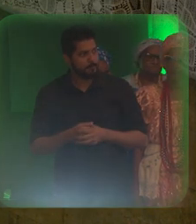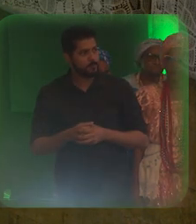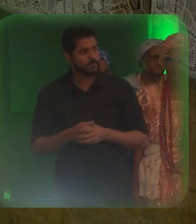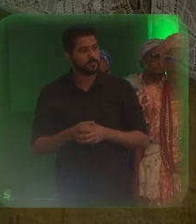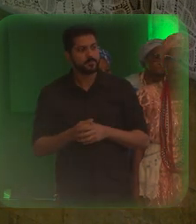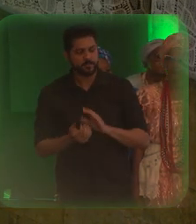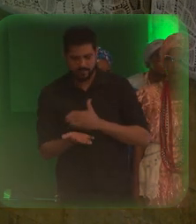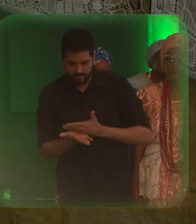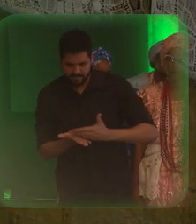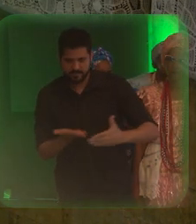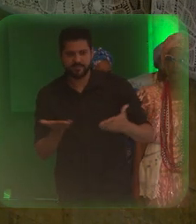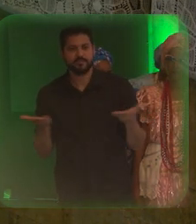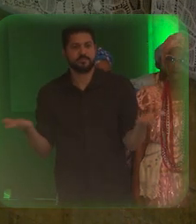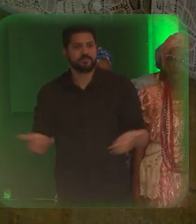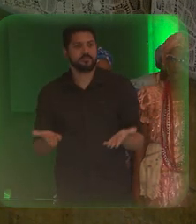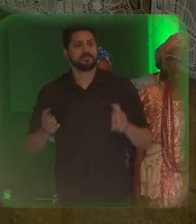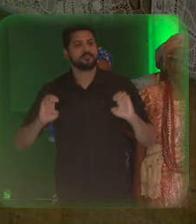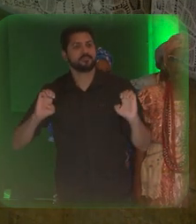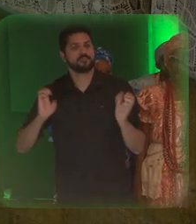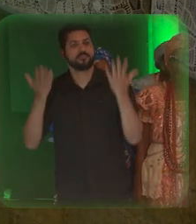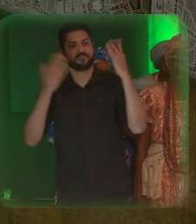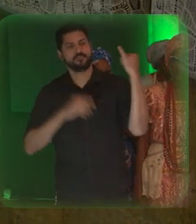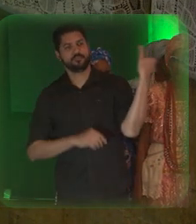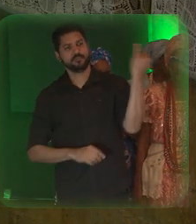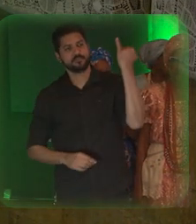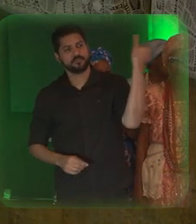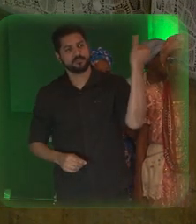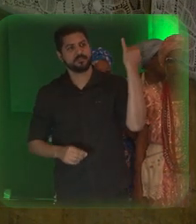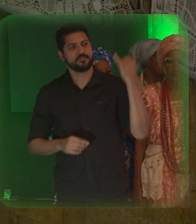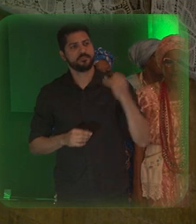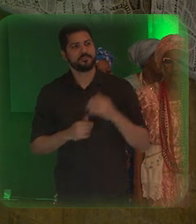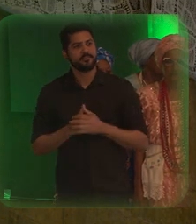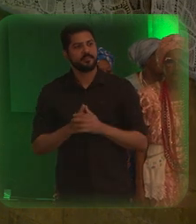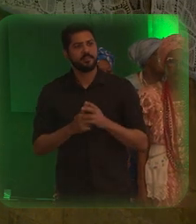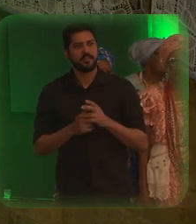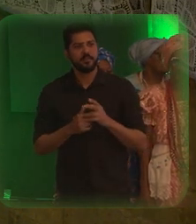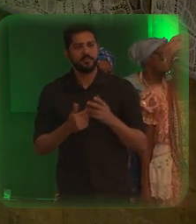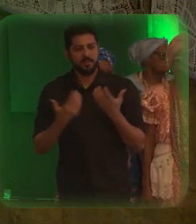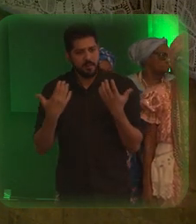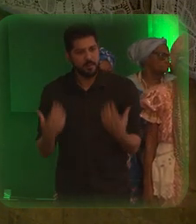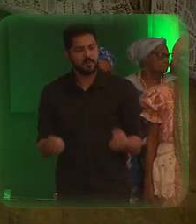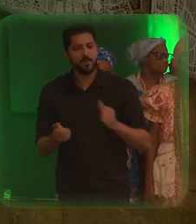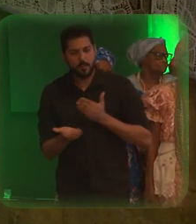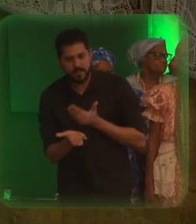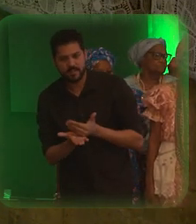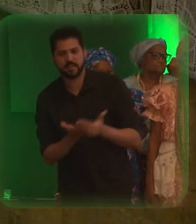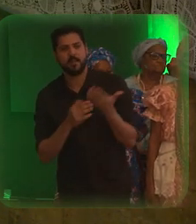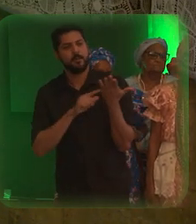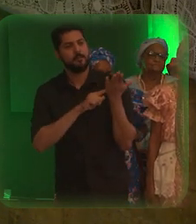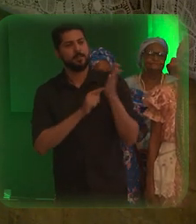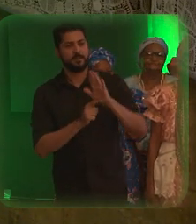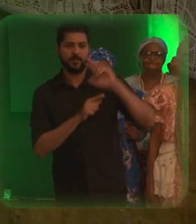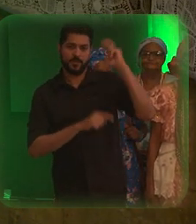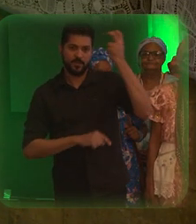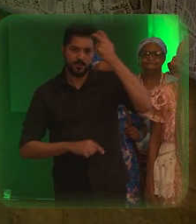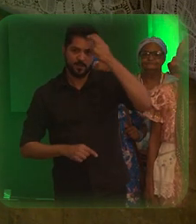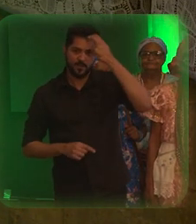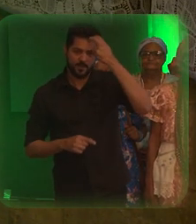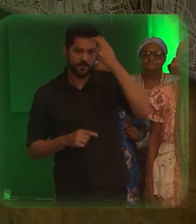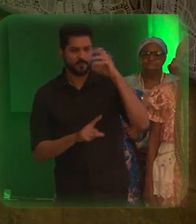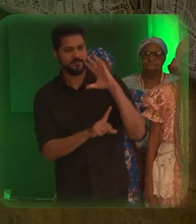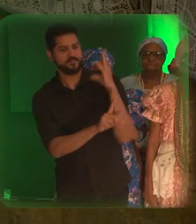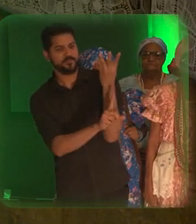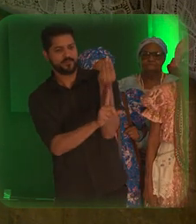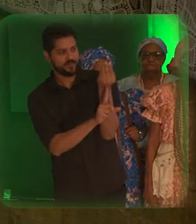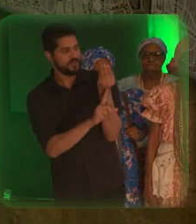Para iniciarmos esse evento tão importante, vamos começar em grande estilo com a apresentação cultural do